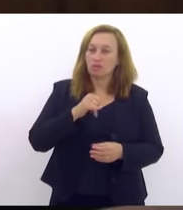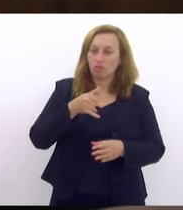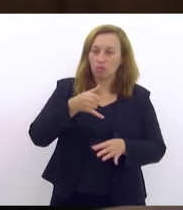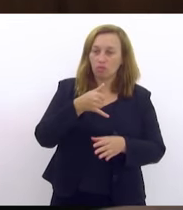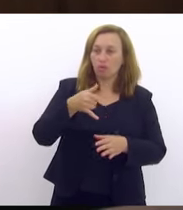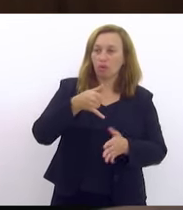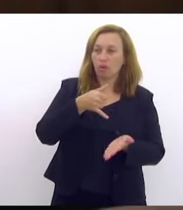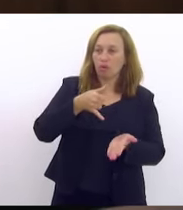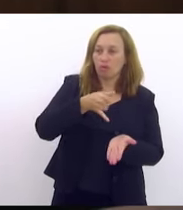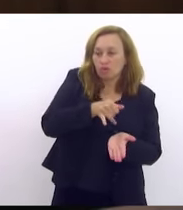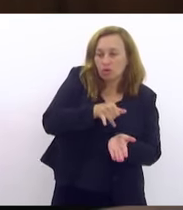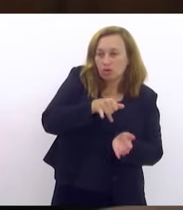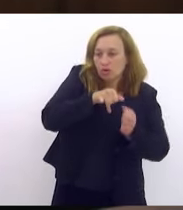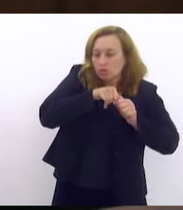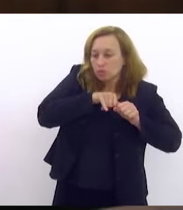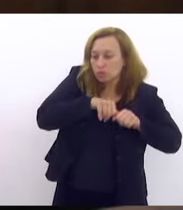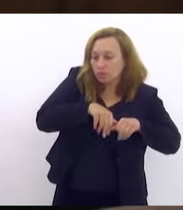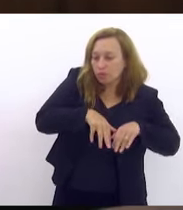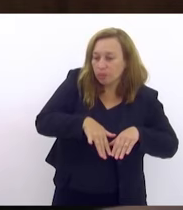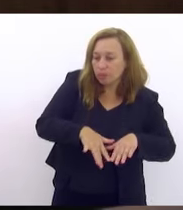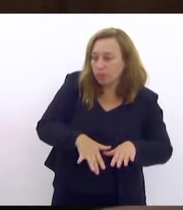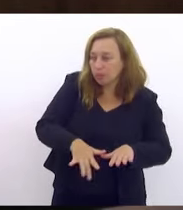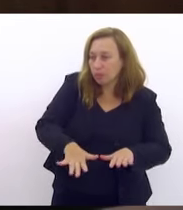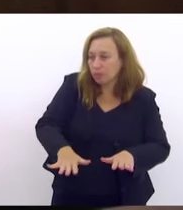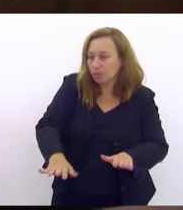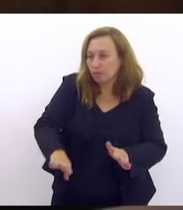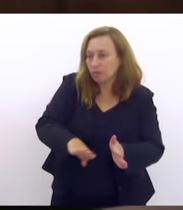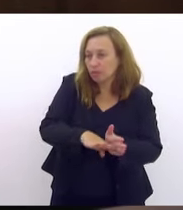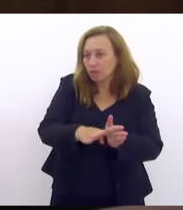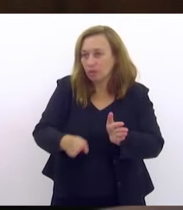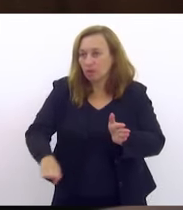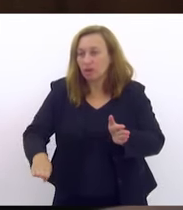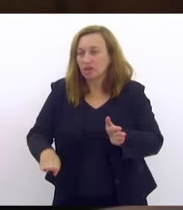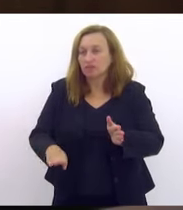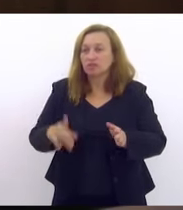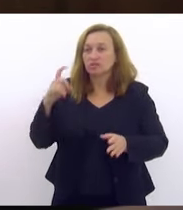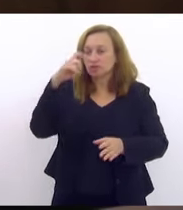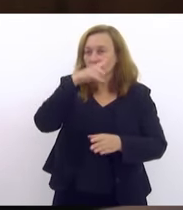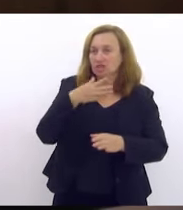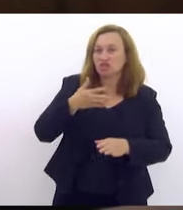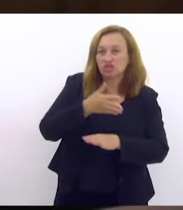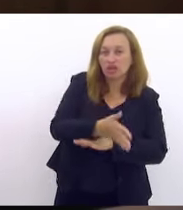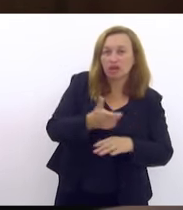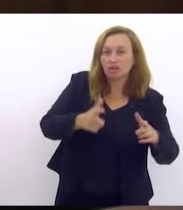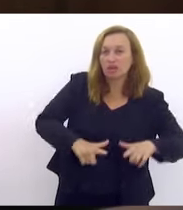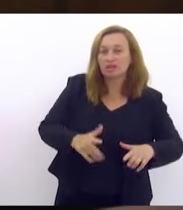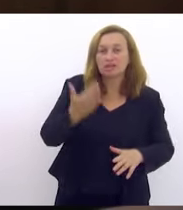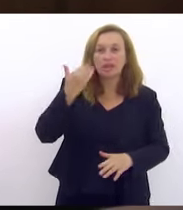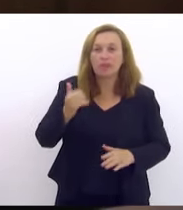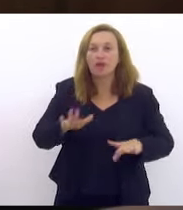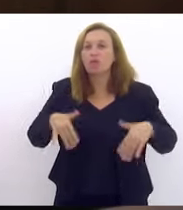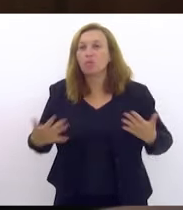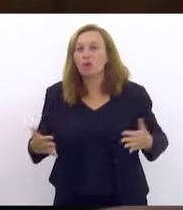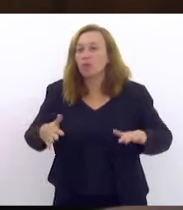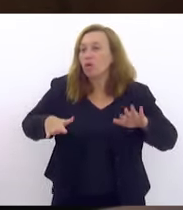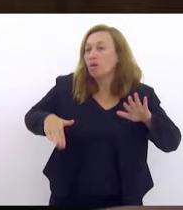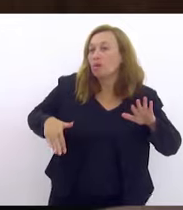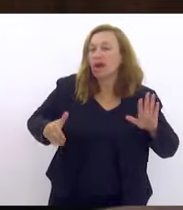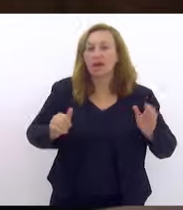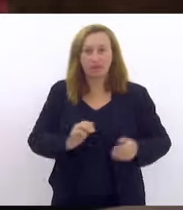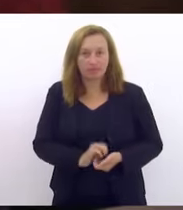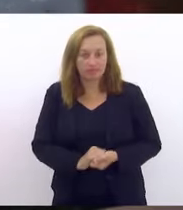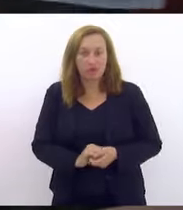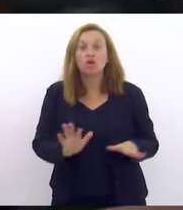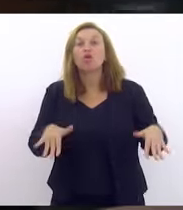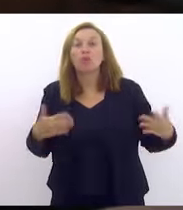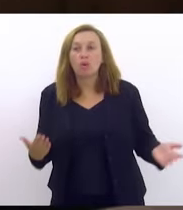tinha dificuldade para chegar nos locais, saber esse óleo em que praias ia parar, que manguezais